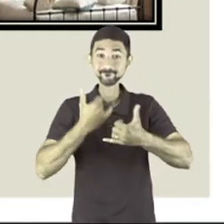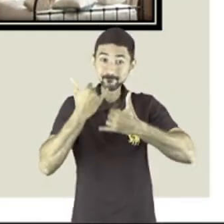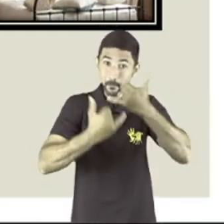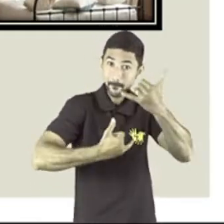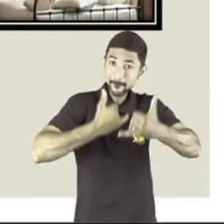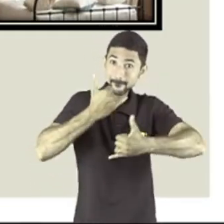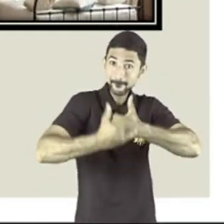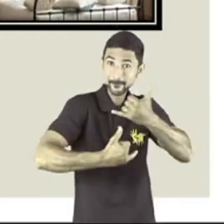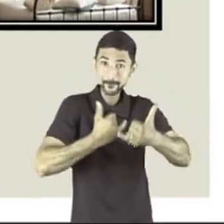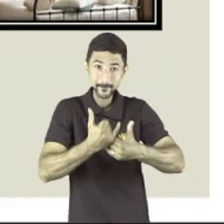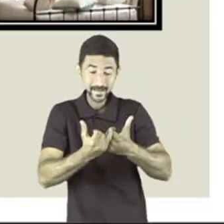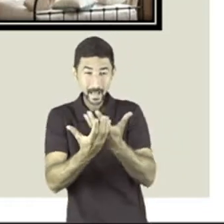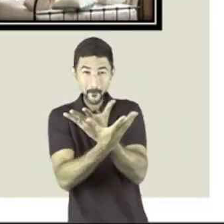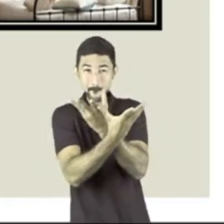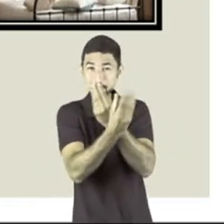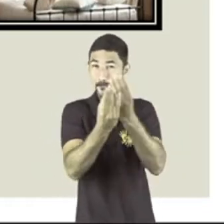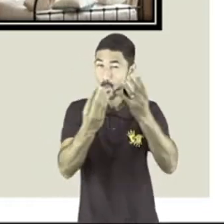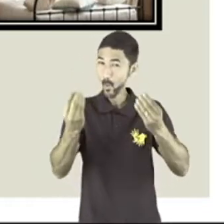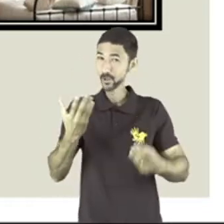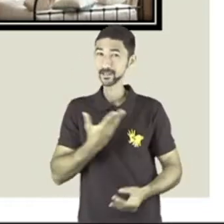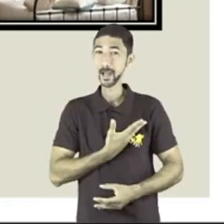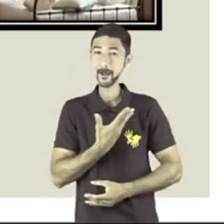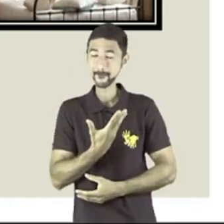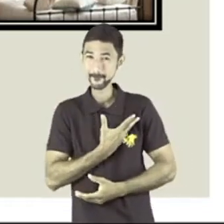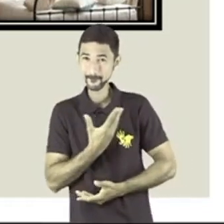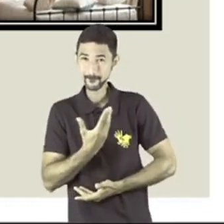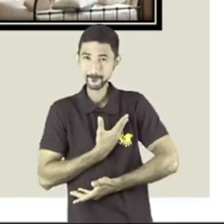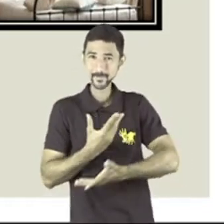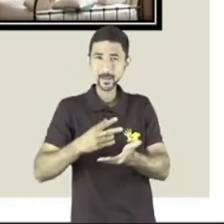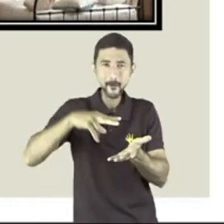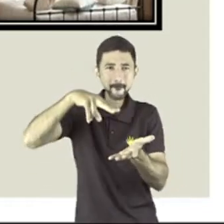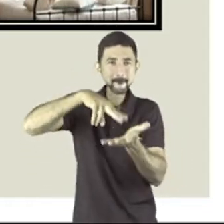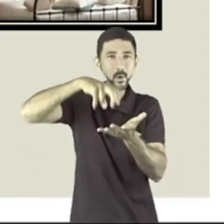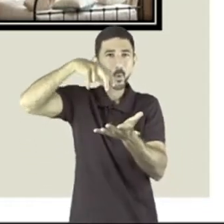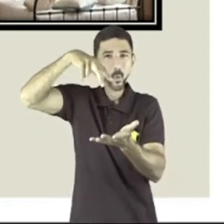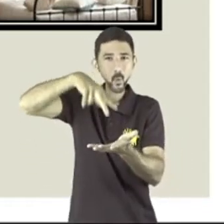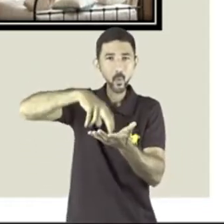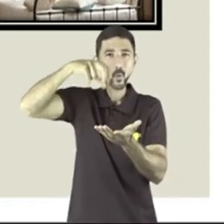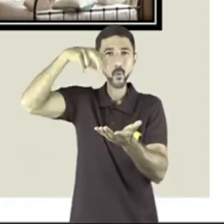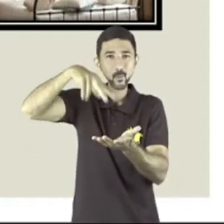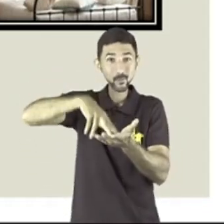Brincar com muitos amigos. Dar uns pulos no